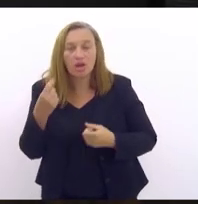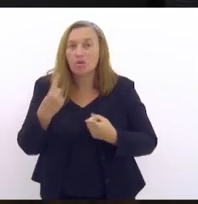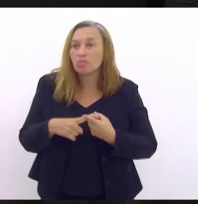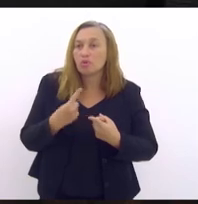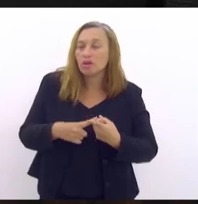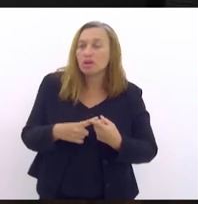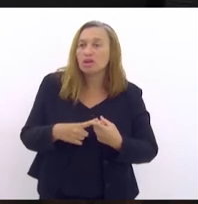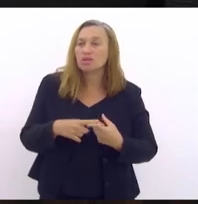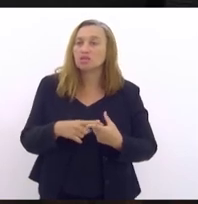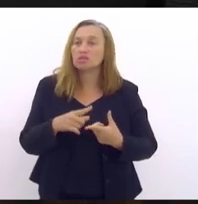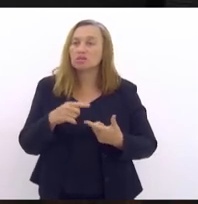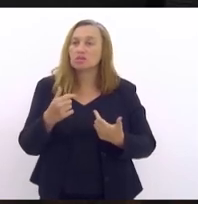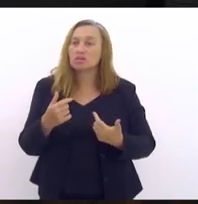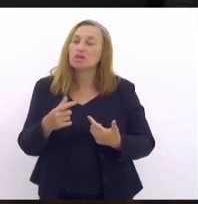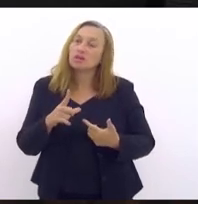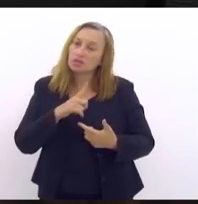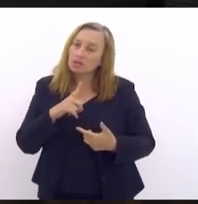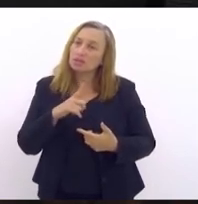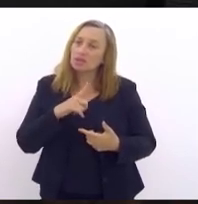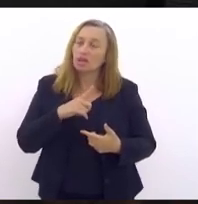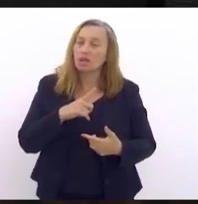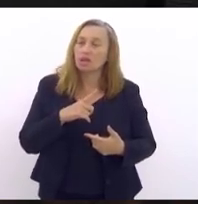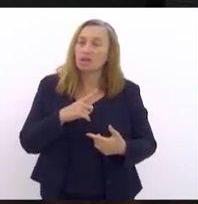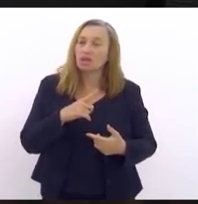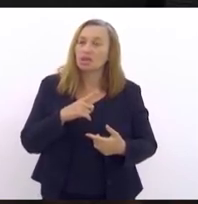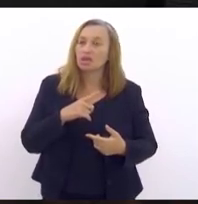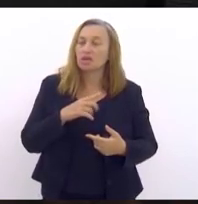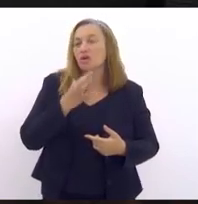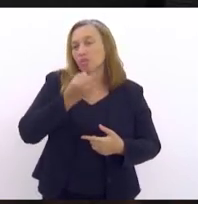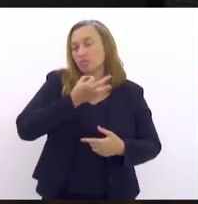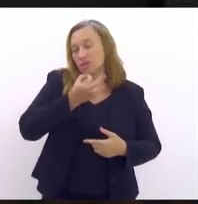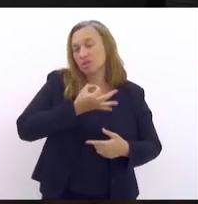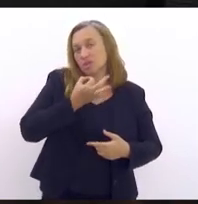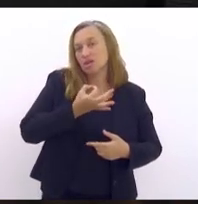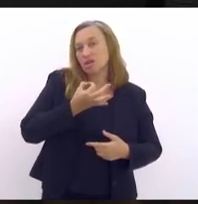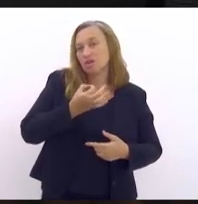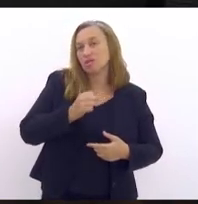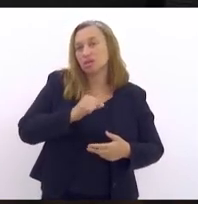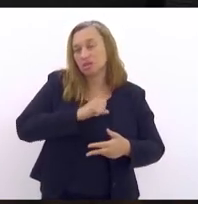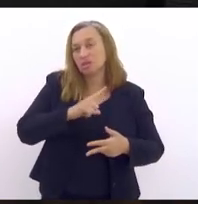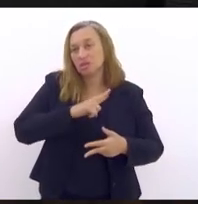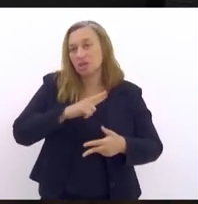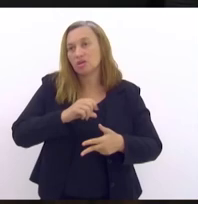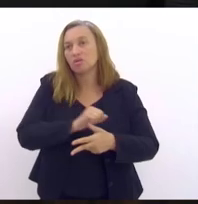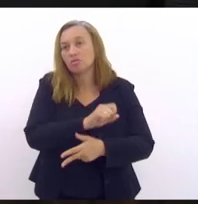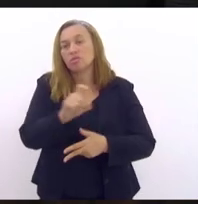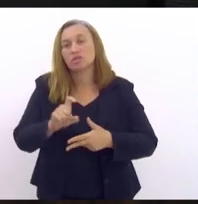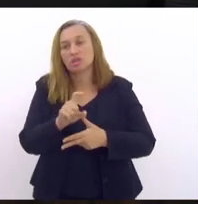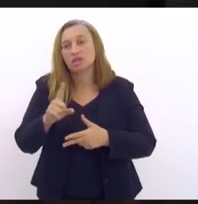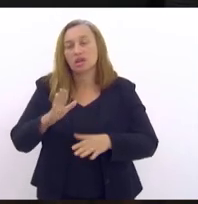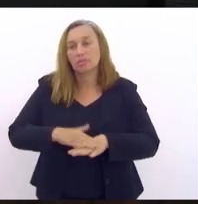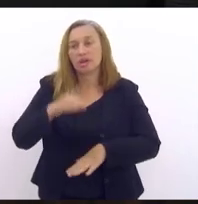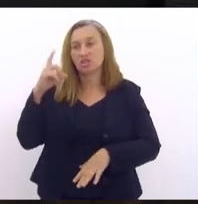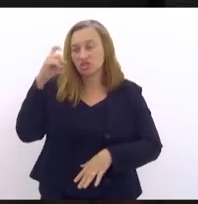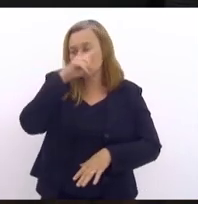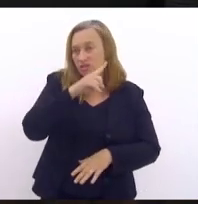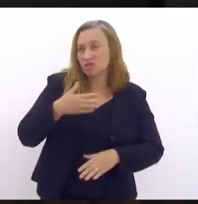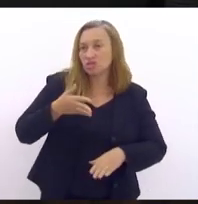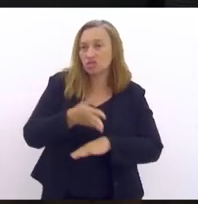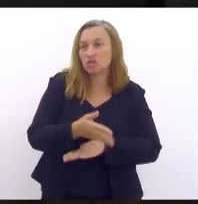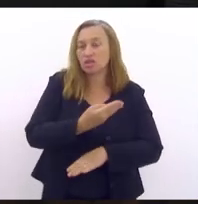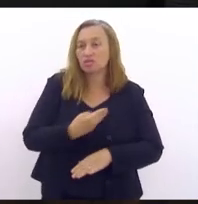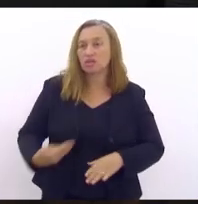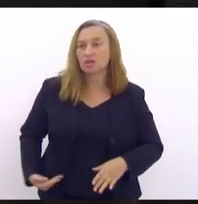gente tem satisfação para dar na ponta, e o para-choque do povo, claro que é o poder legislativo. É muito mais difícil chegar num governador, num